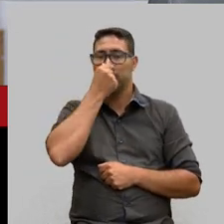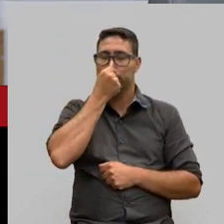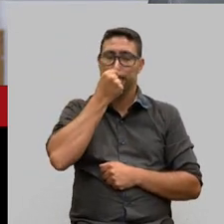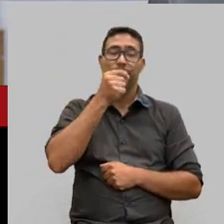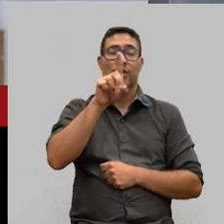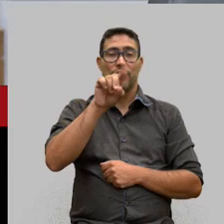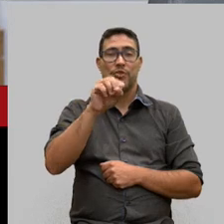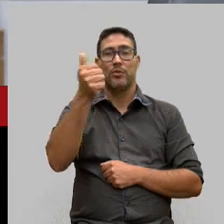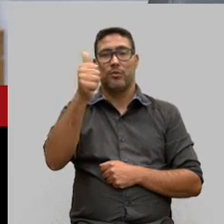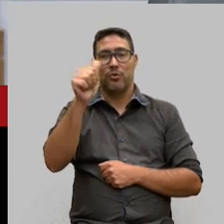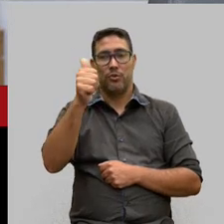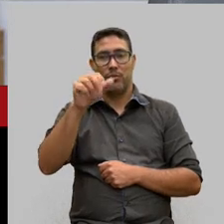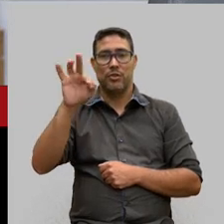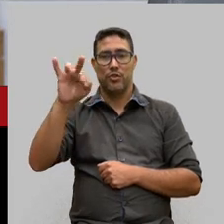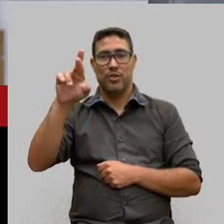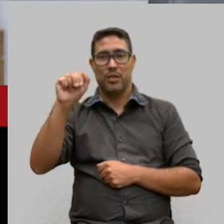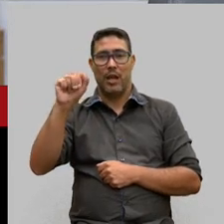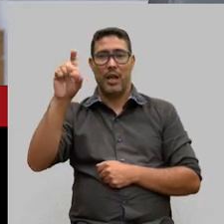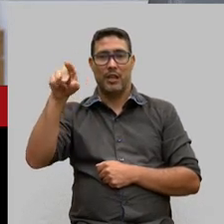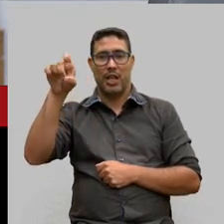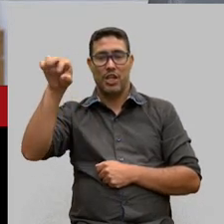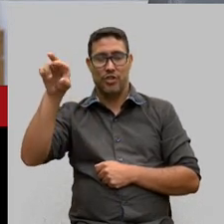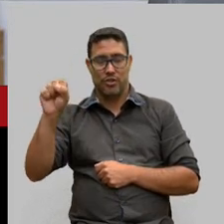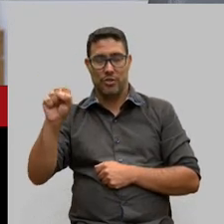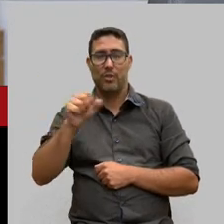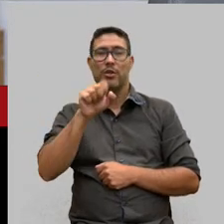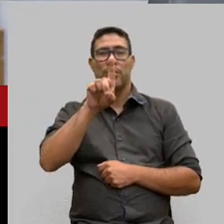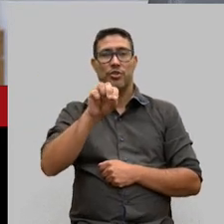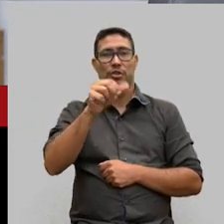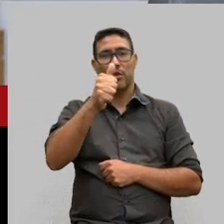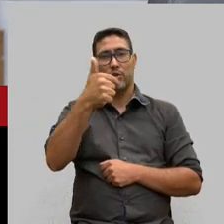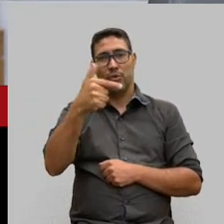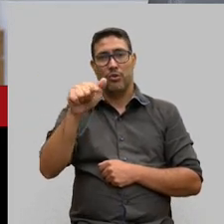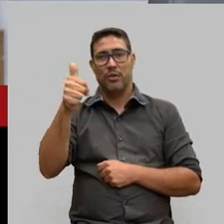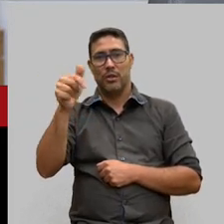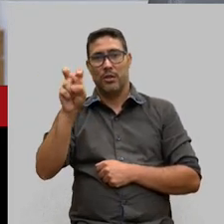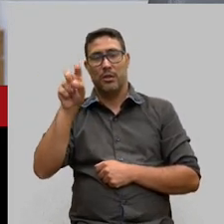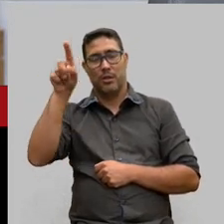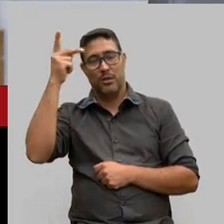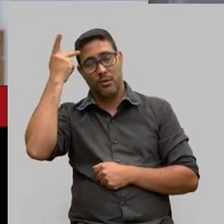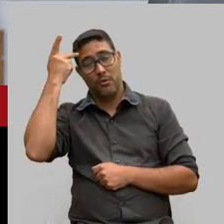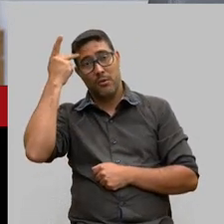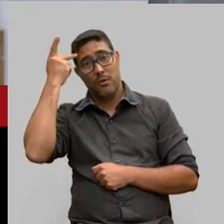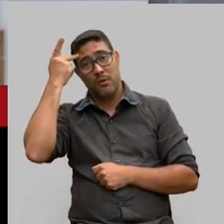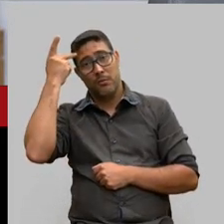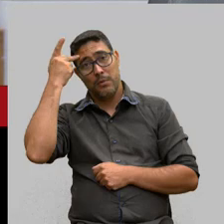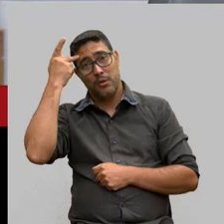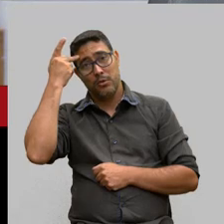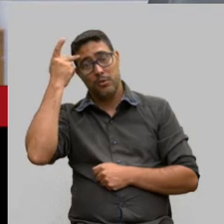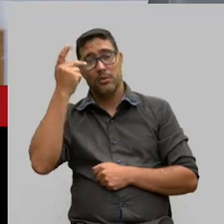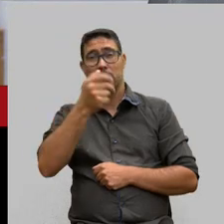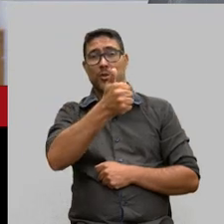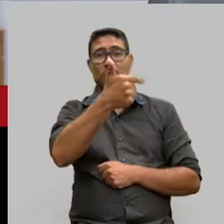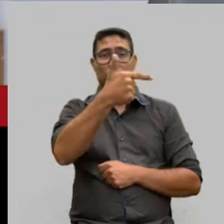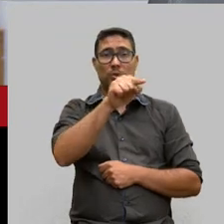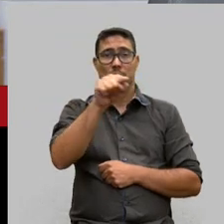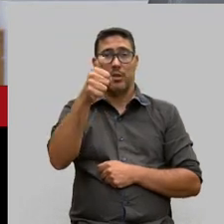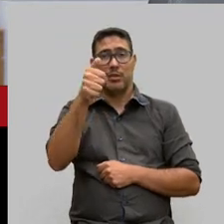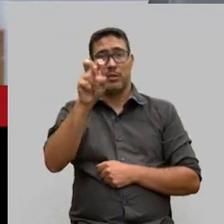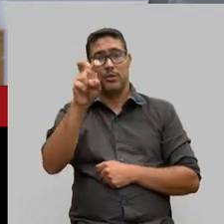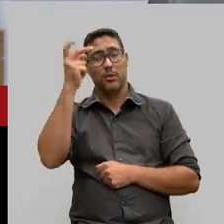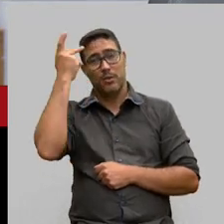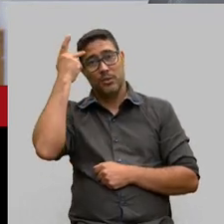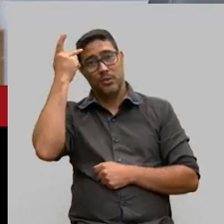11 nós estaremos em tirar dentes dia 12:15 em São Paulo de 11 de 12 a 15 em São Paulo numa